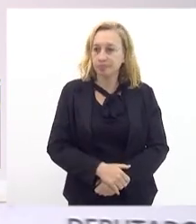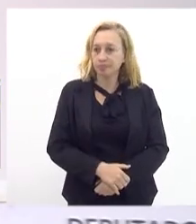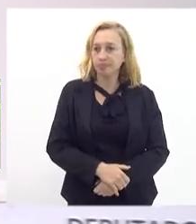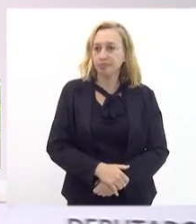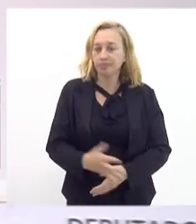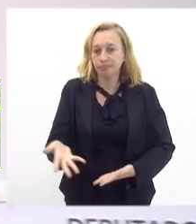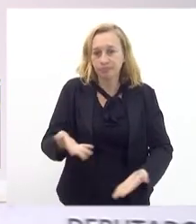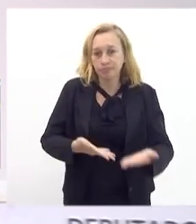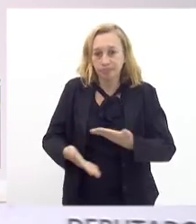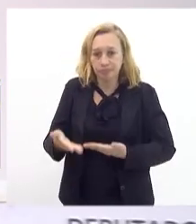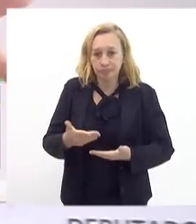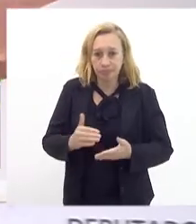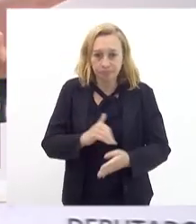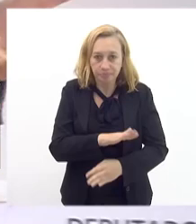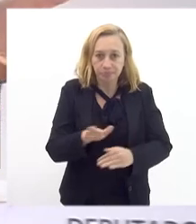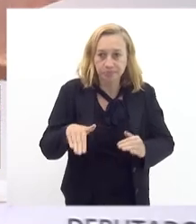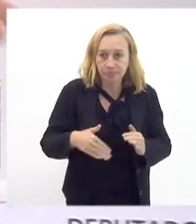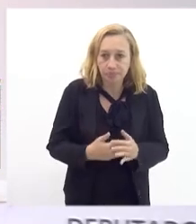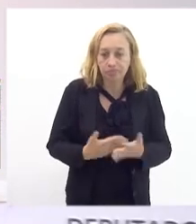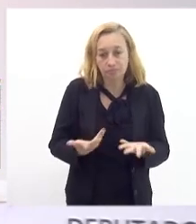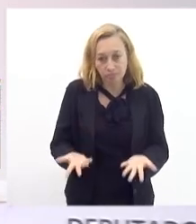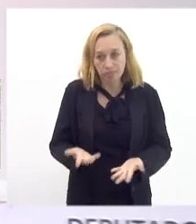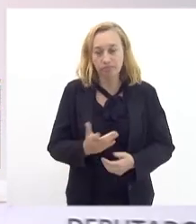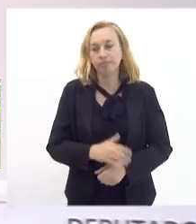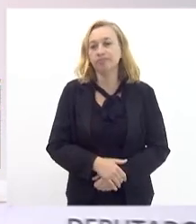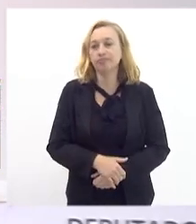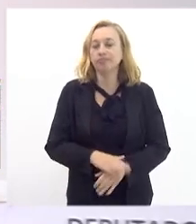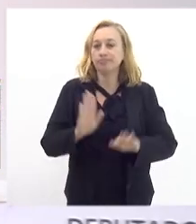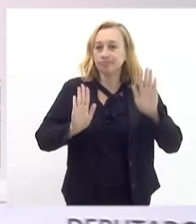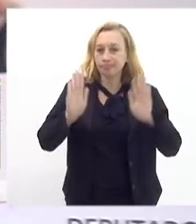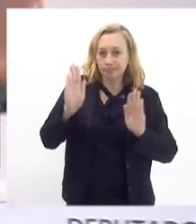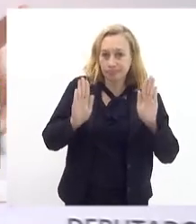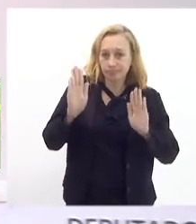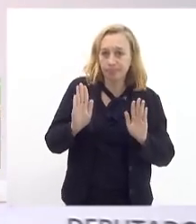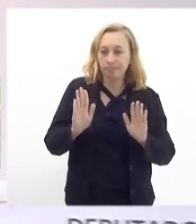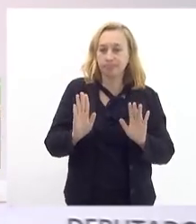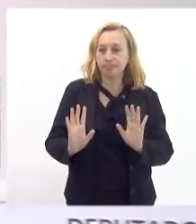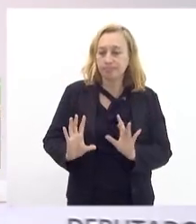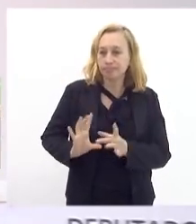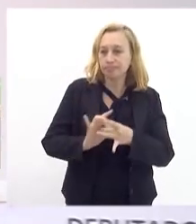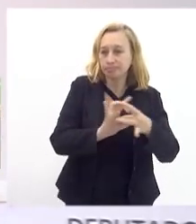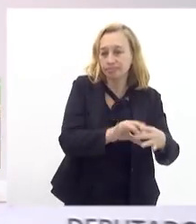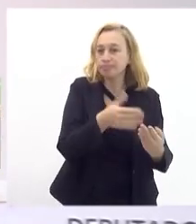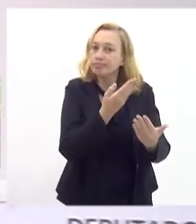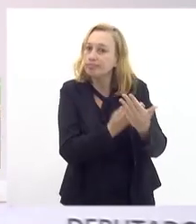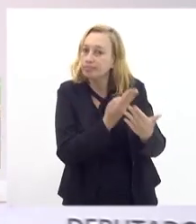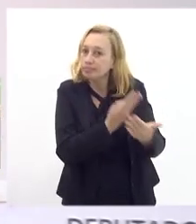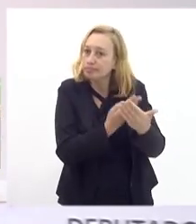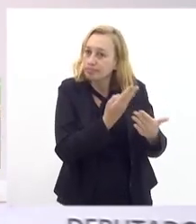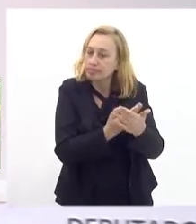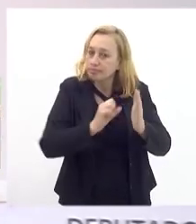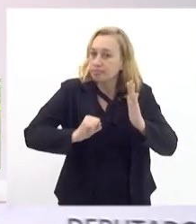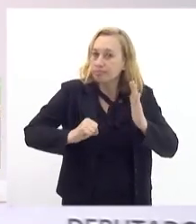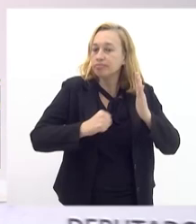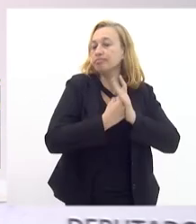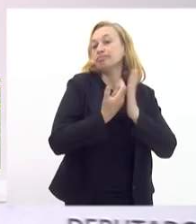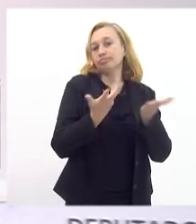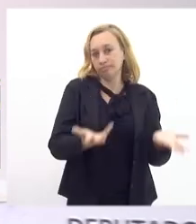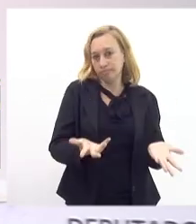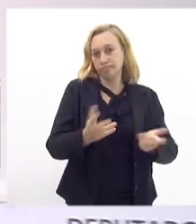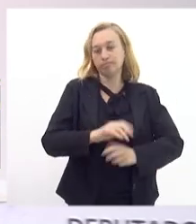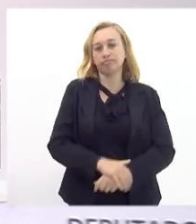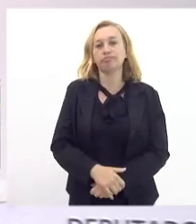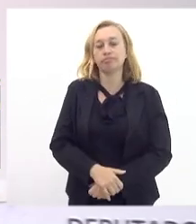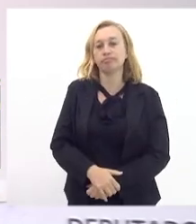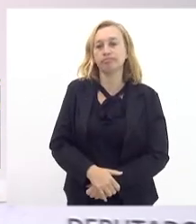participação da comunidade e evidentemente a licença está associado aos estudos de impacto